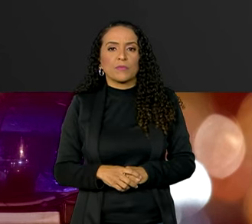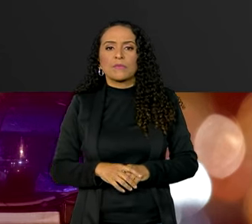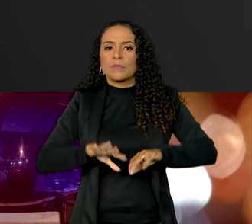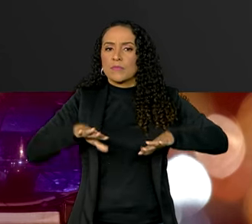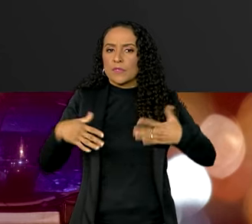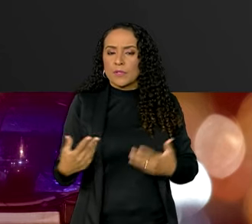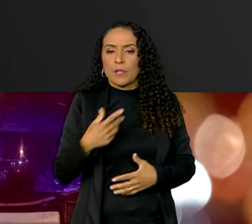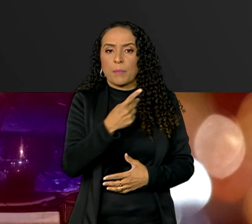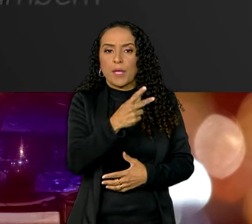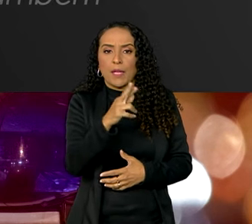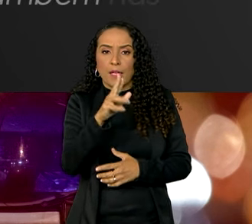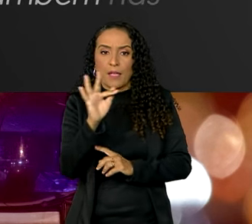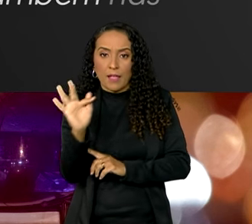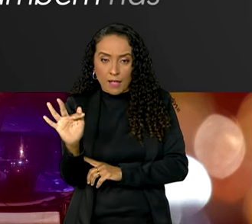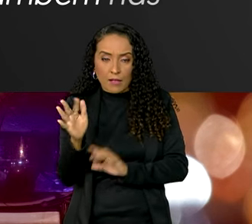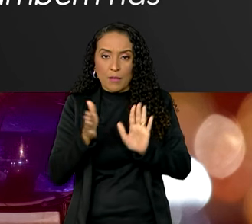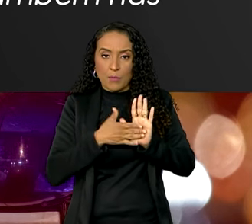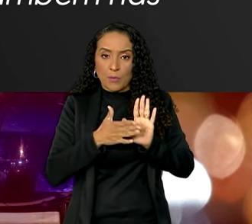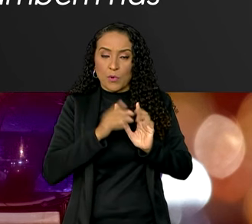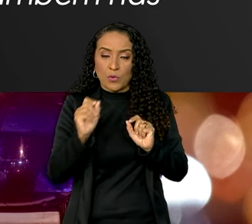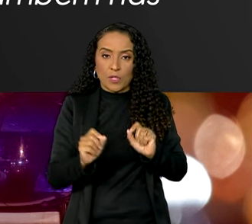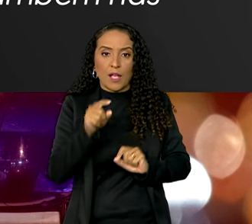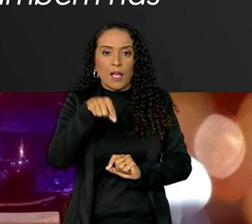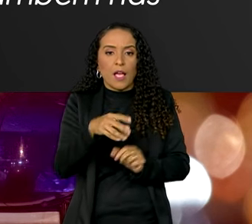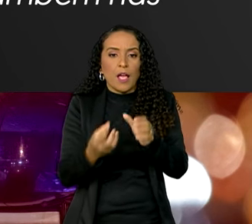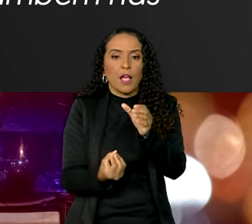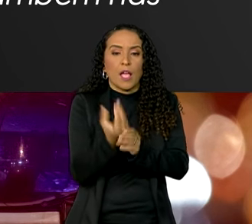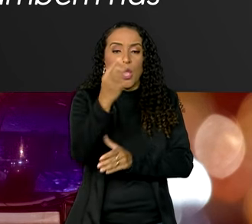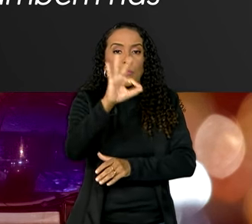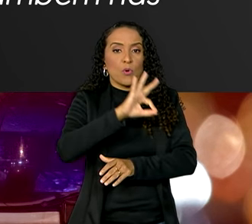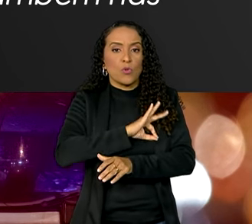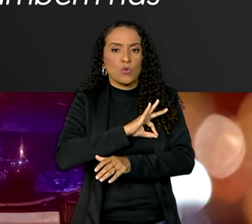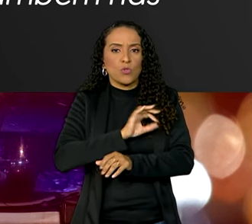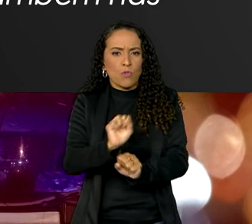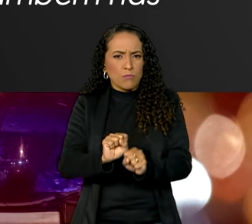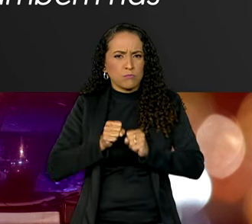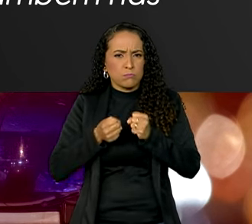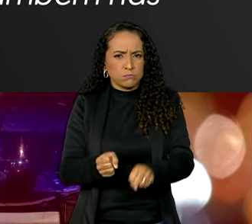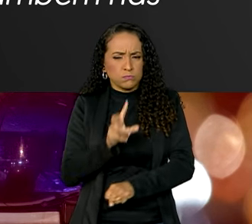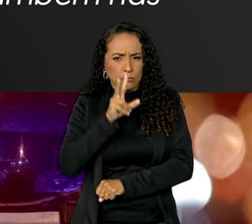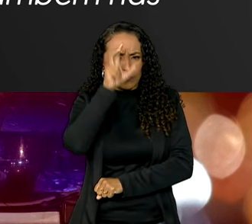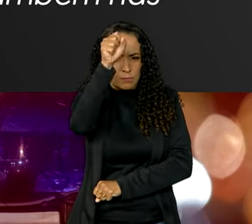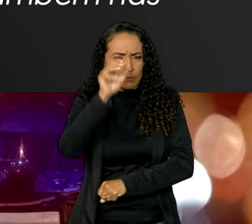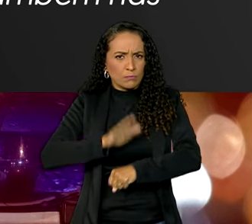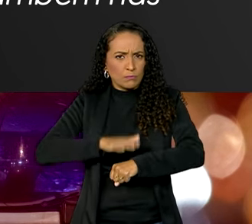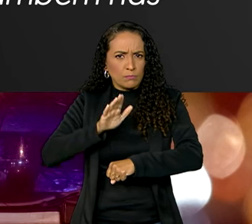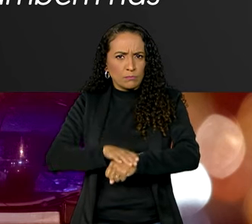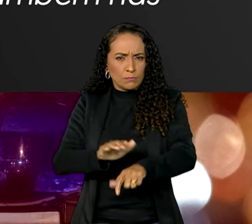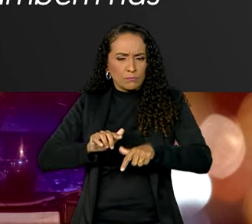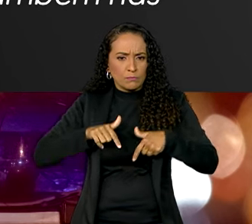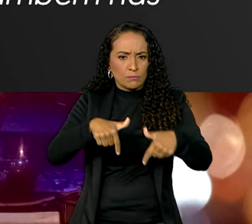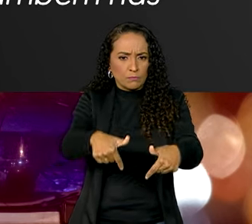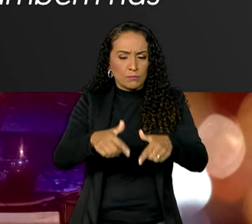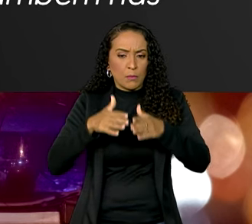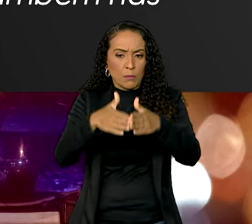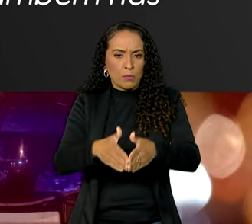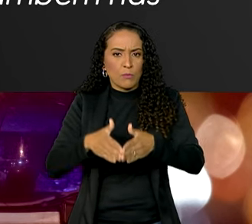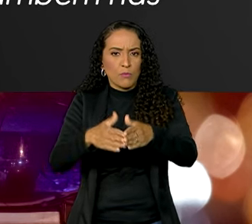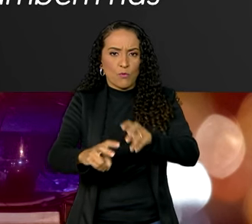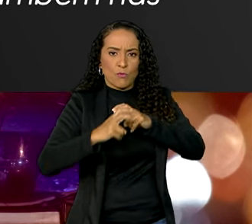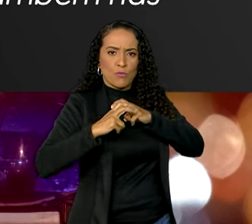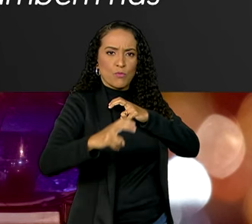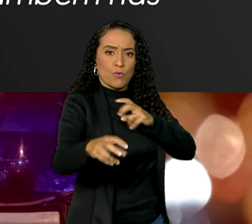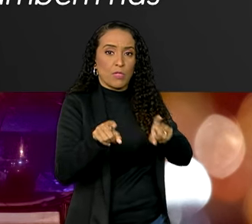da PRF, a proposta é criar uma polícia ostensiva que atue também nas hidrovias e